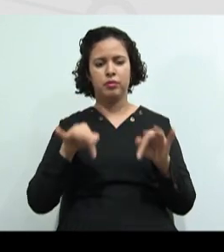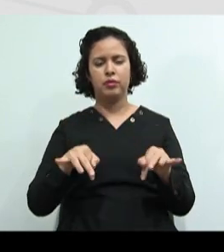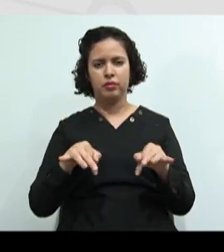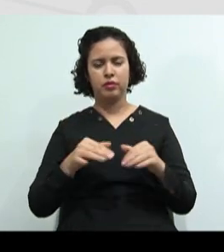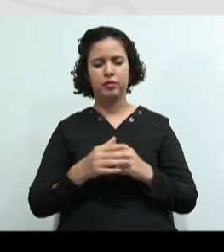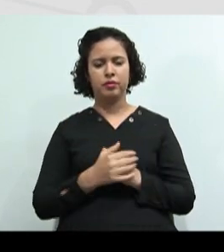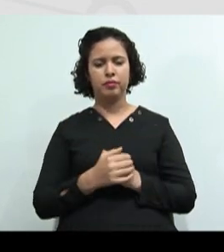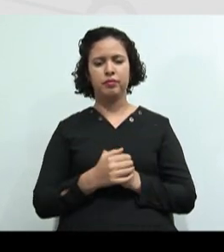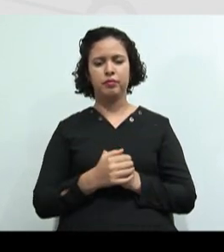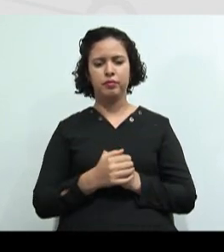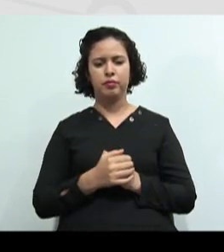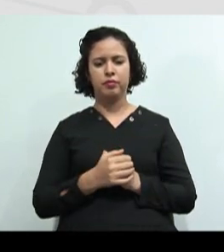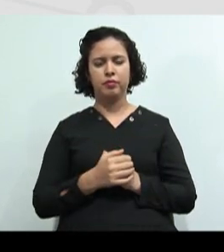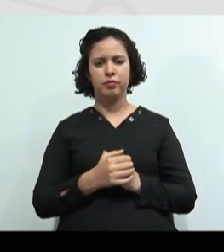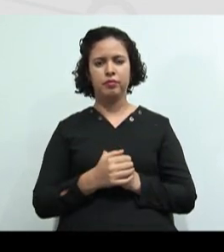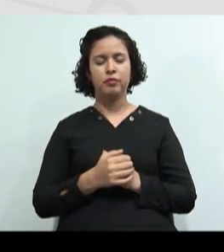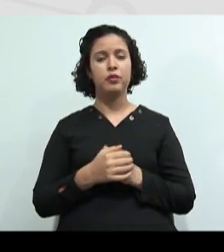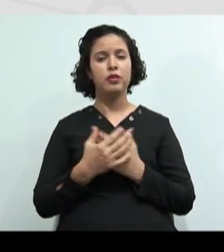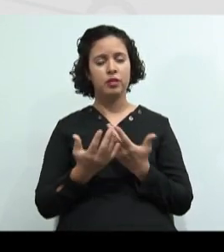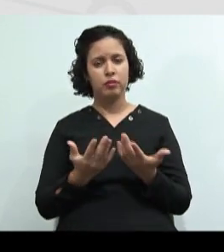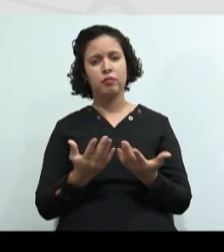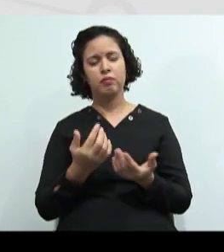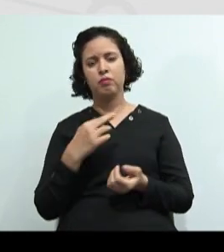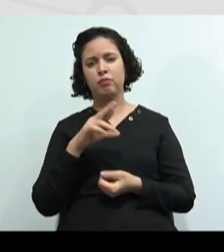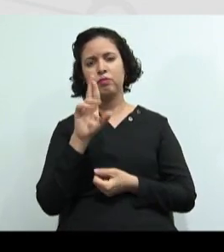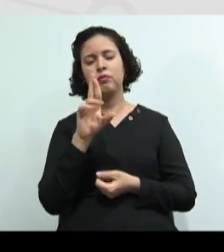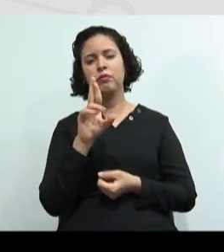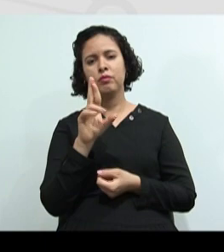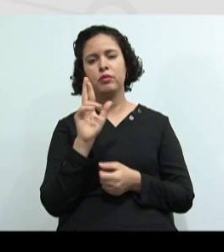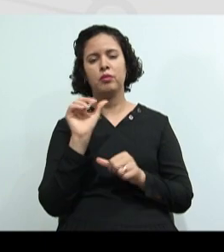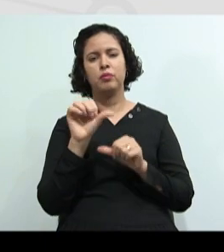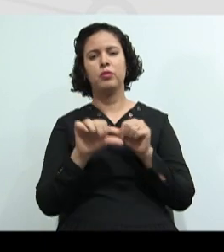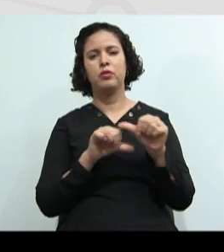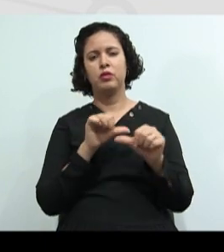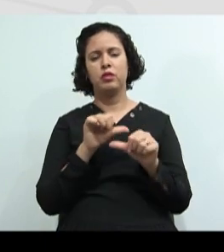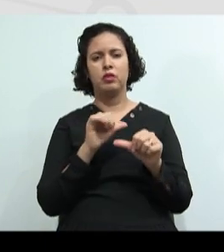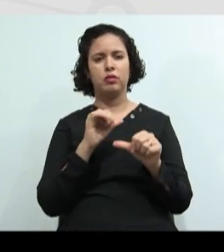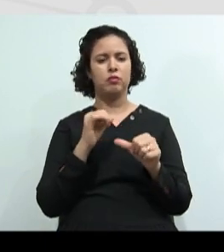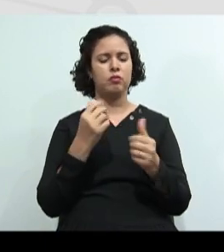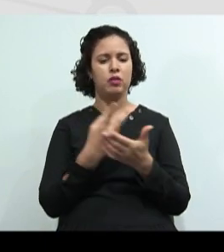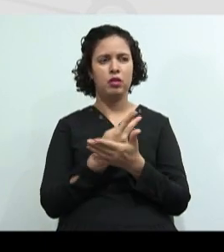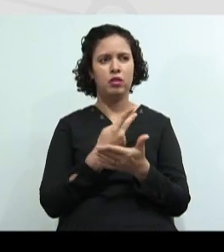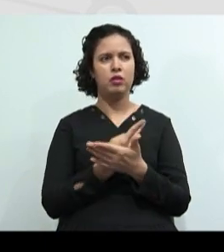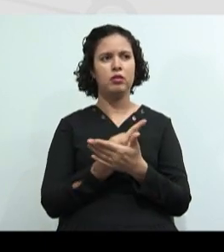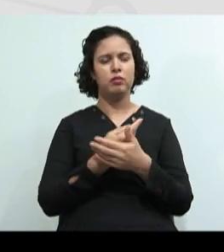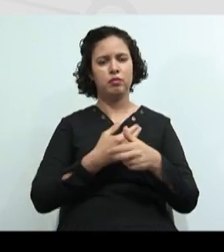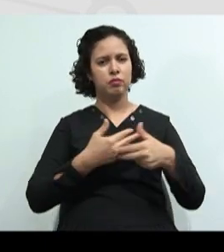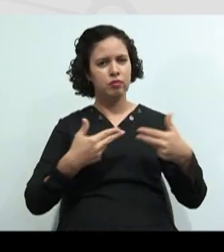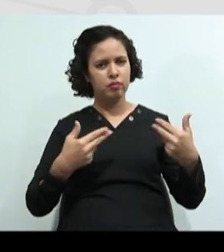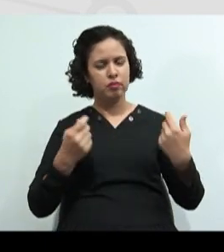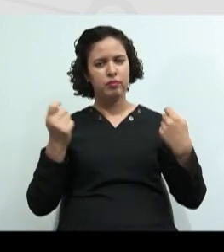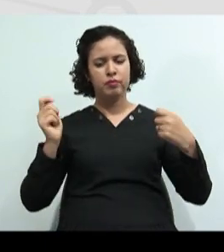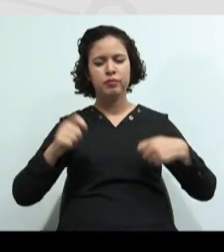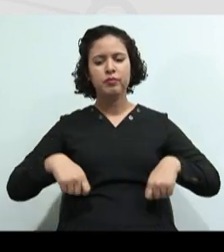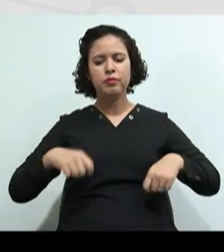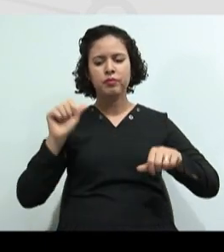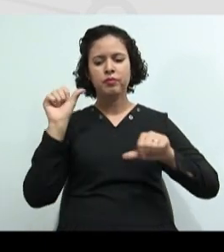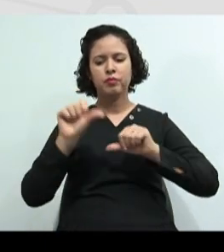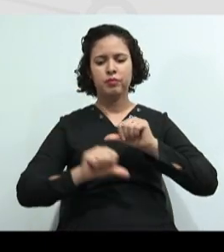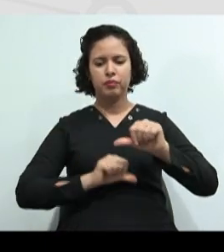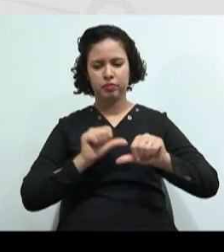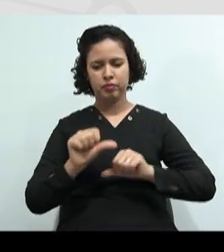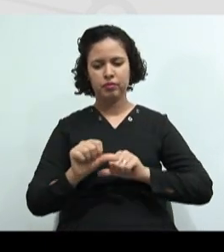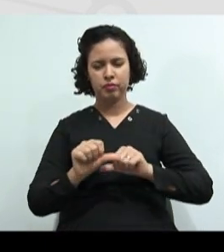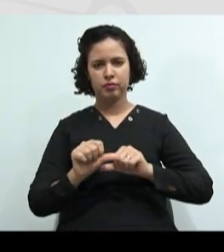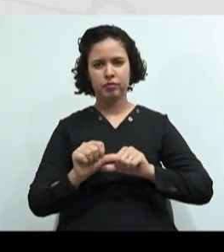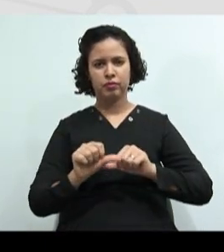letra C, que é a tomada de ação corretiva, né? O controle também tem essa característica, que é a tomada de ação